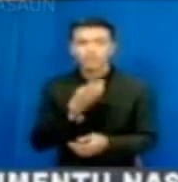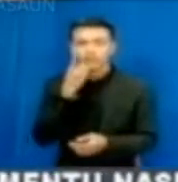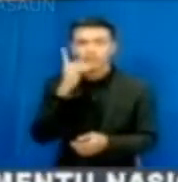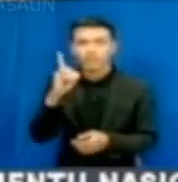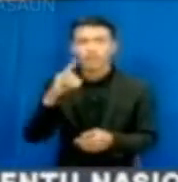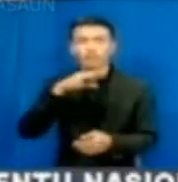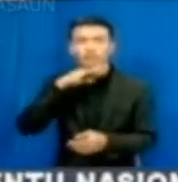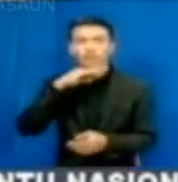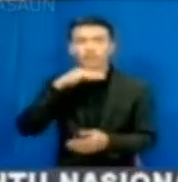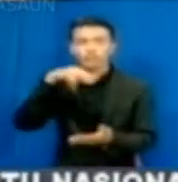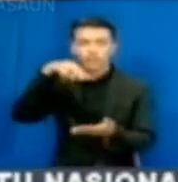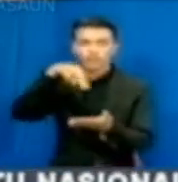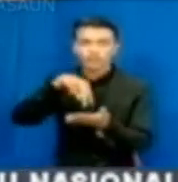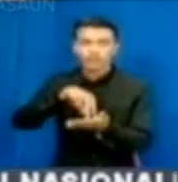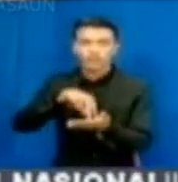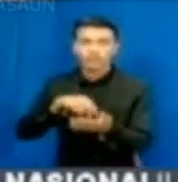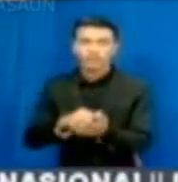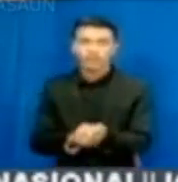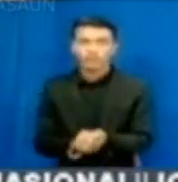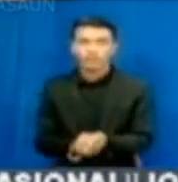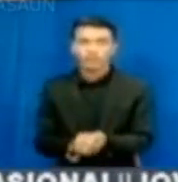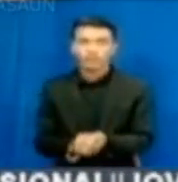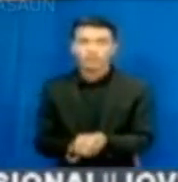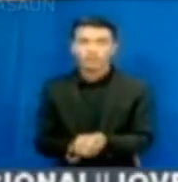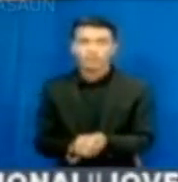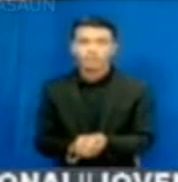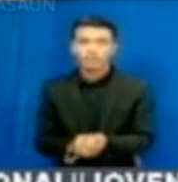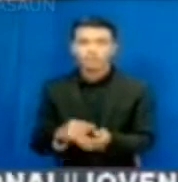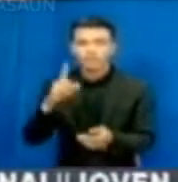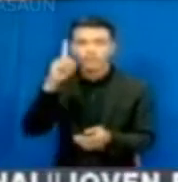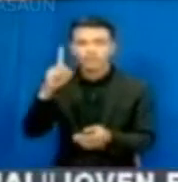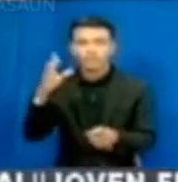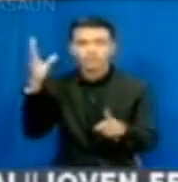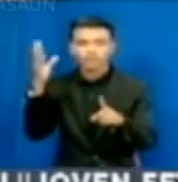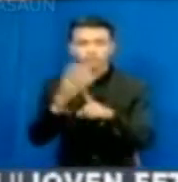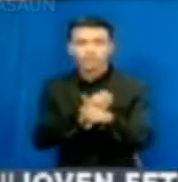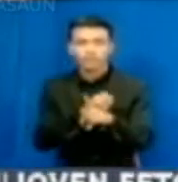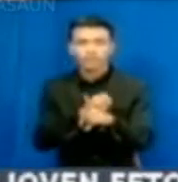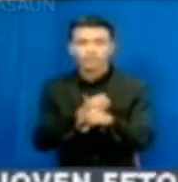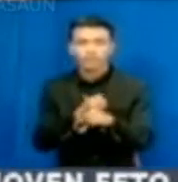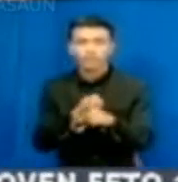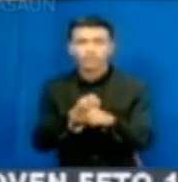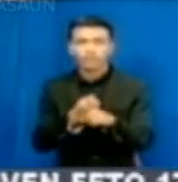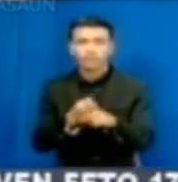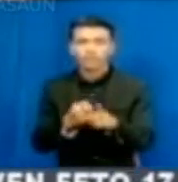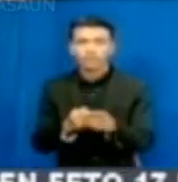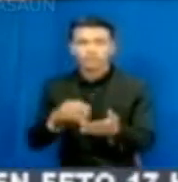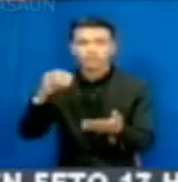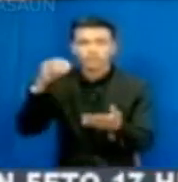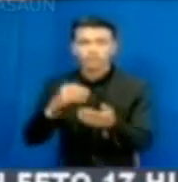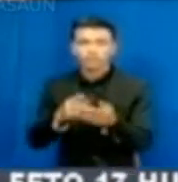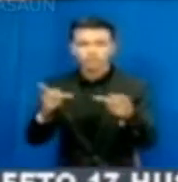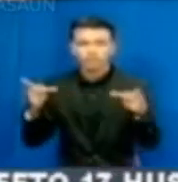Lisu Existe Tandit Ida Maka Dian Falta Falta De Estabelecimento